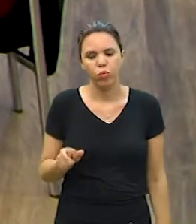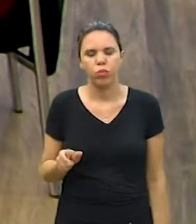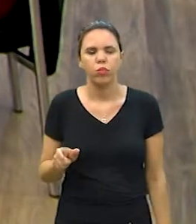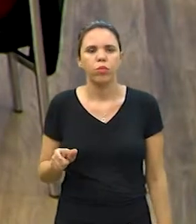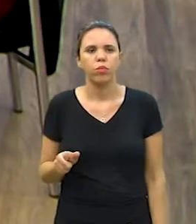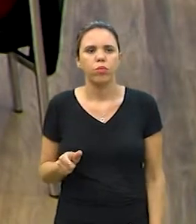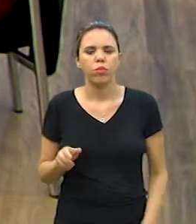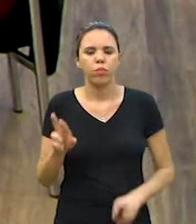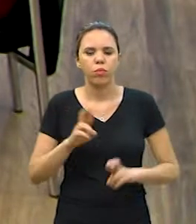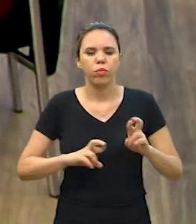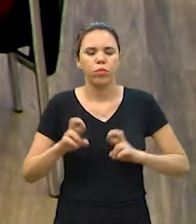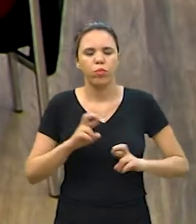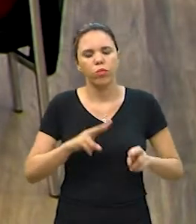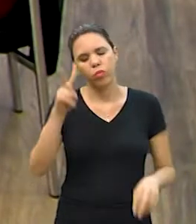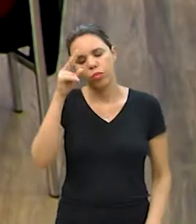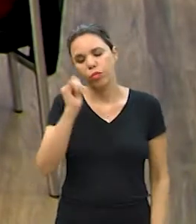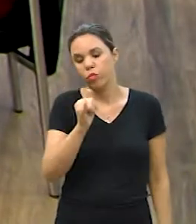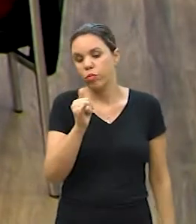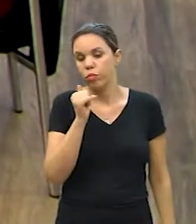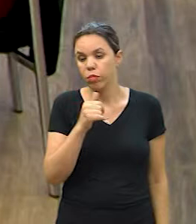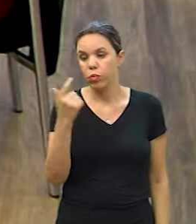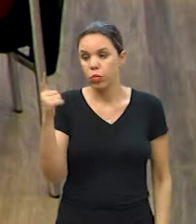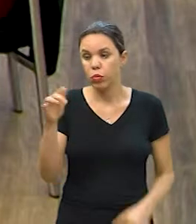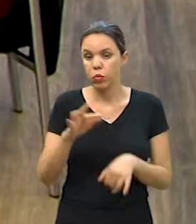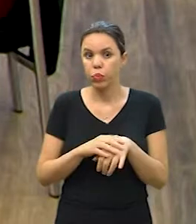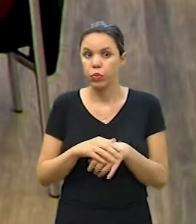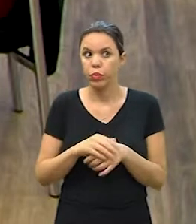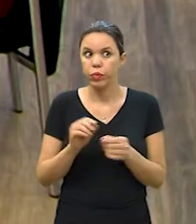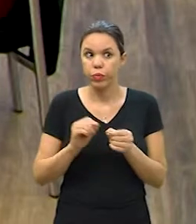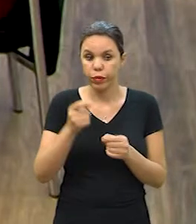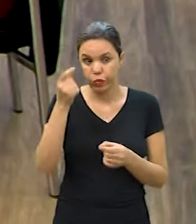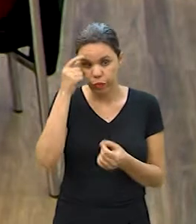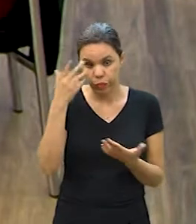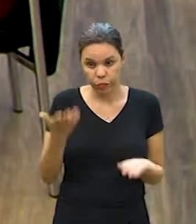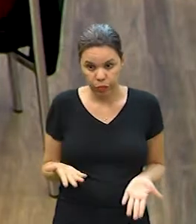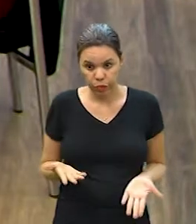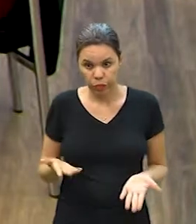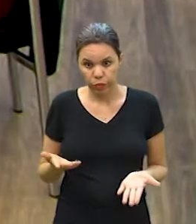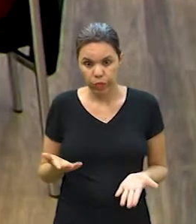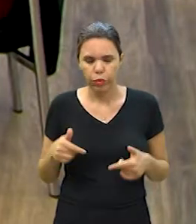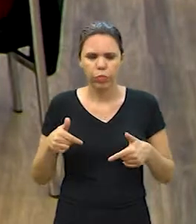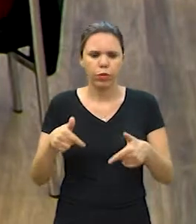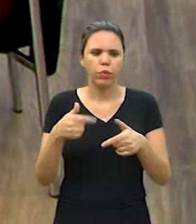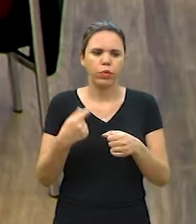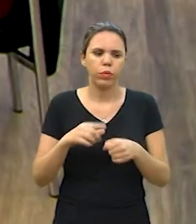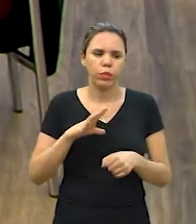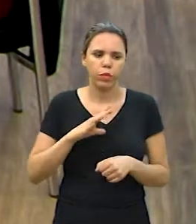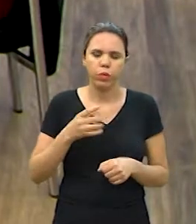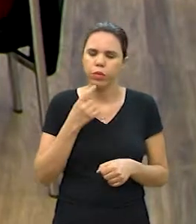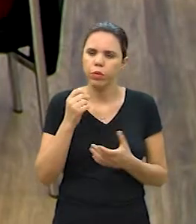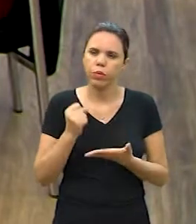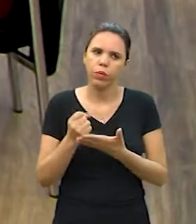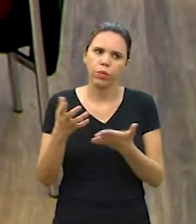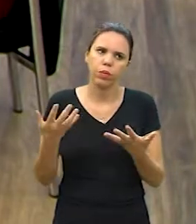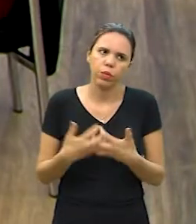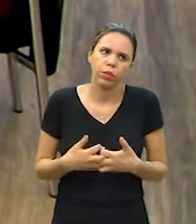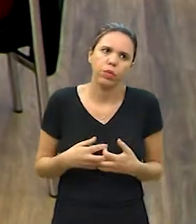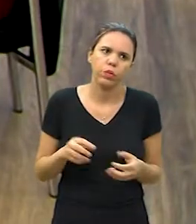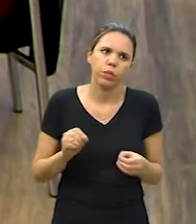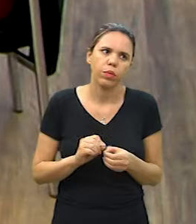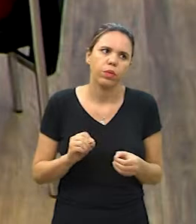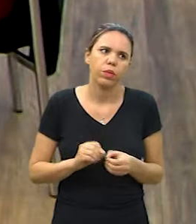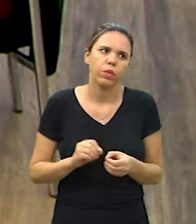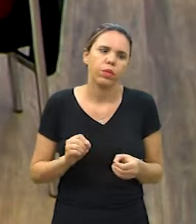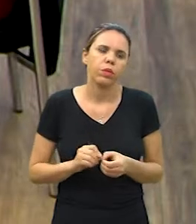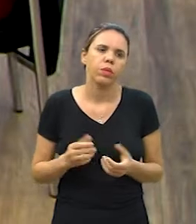mulher deste exame, lembrar de outras doenças, que ações que o município de Campinas ele